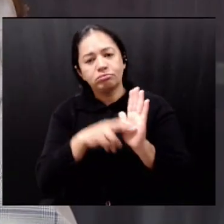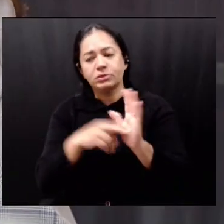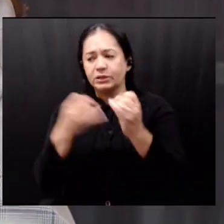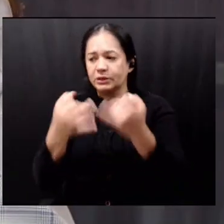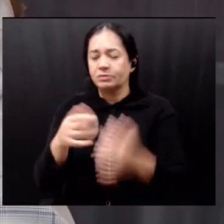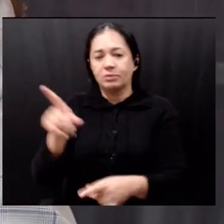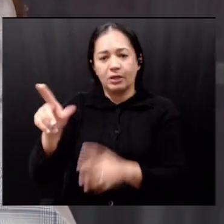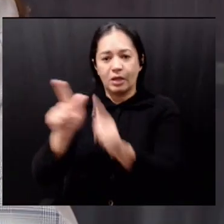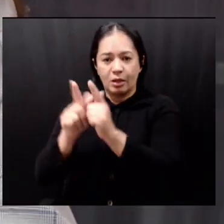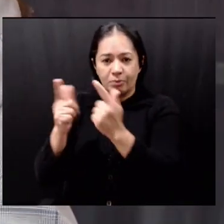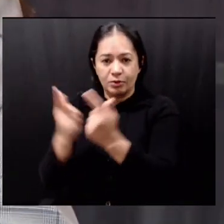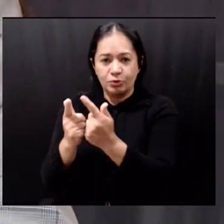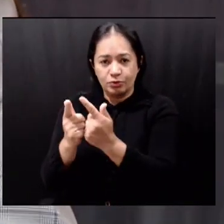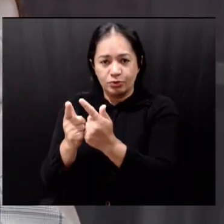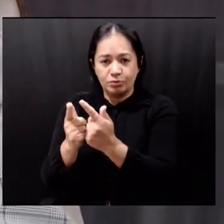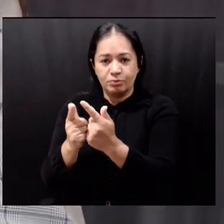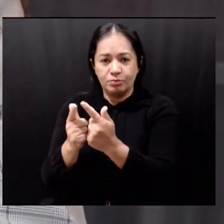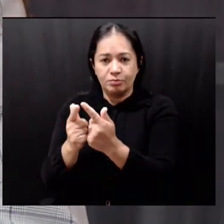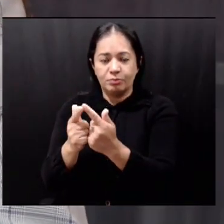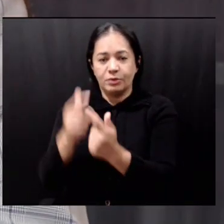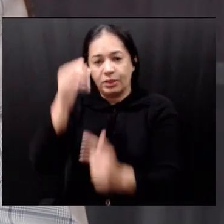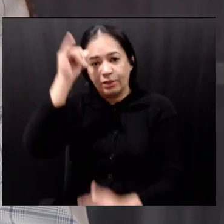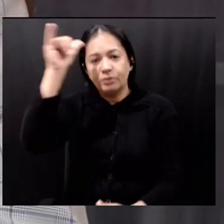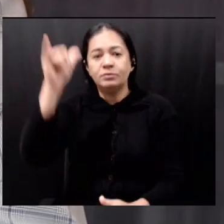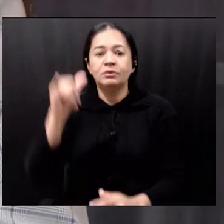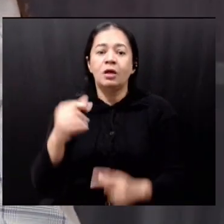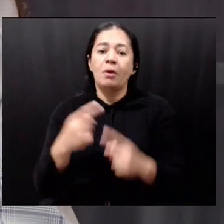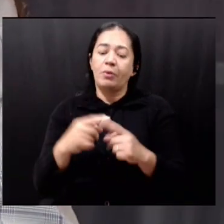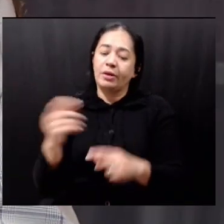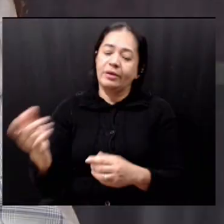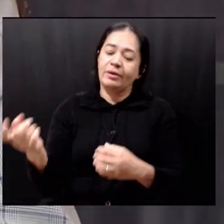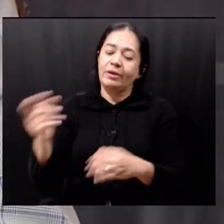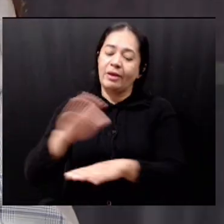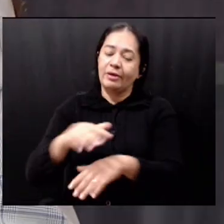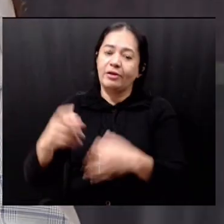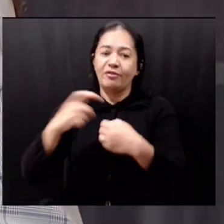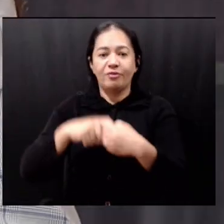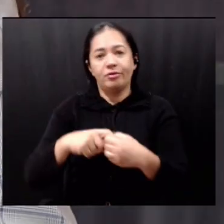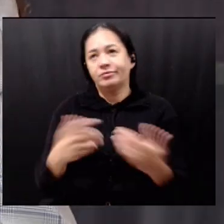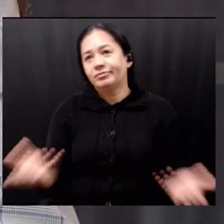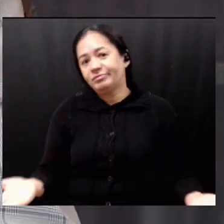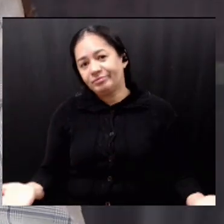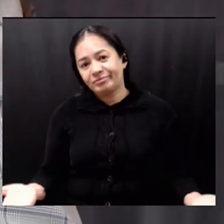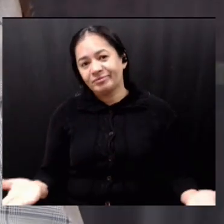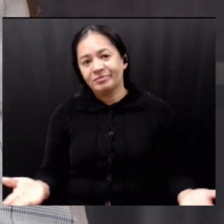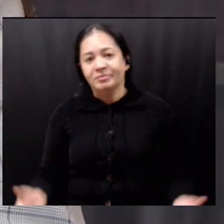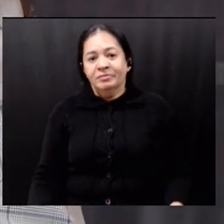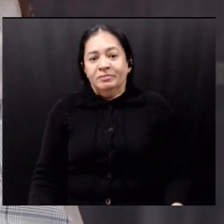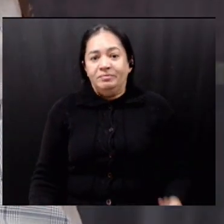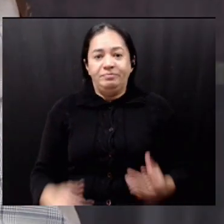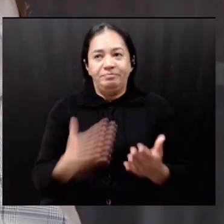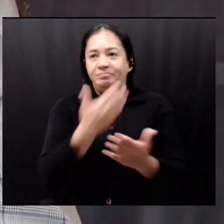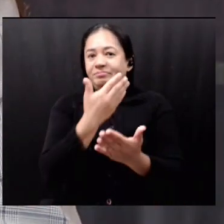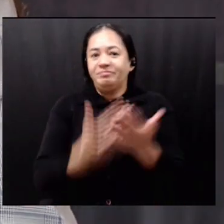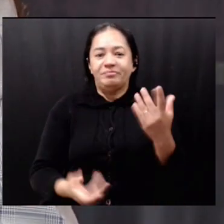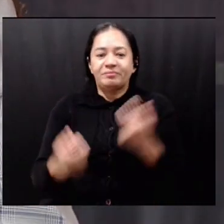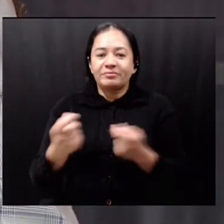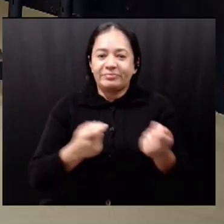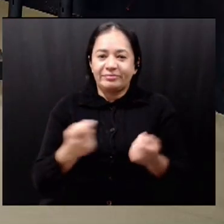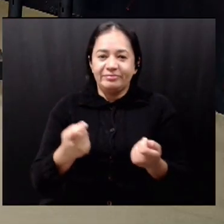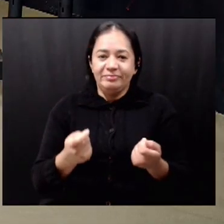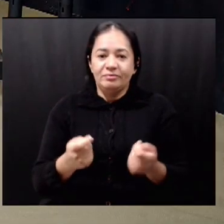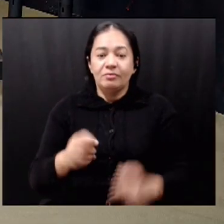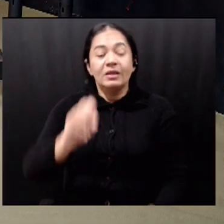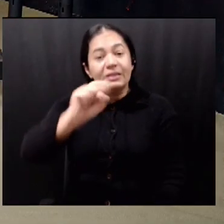você não fugir muito daquele controle. Senão, quando a criança volta para você, é um descontrole total, né? Então, né, tem isso também.